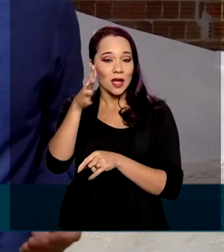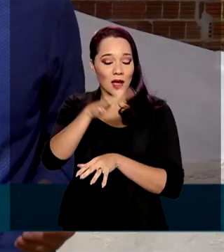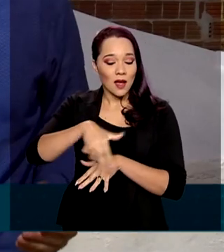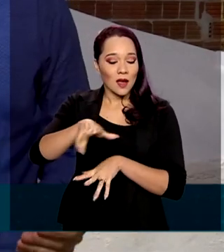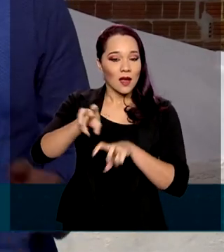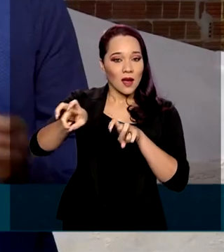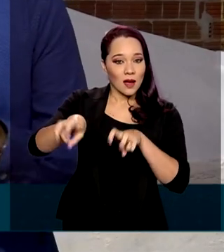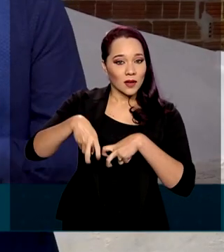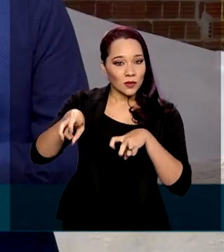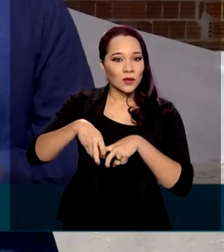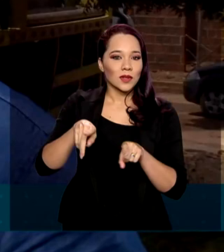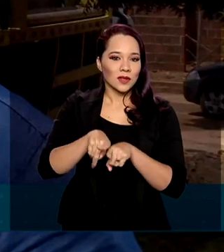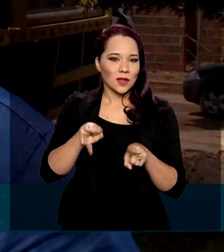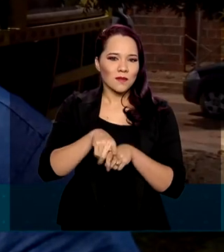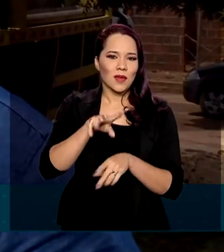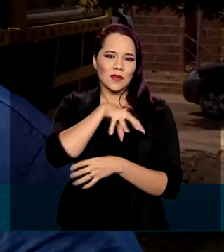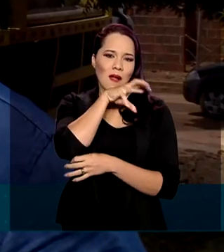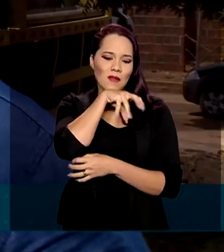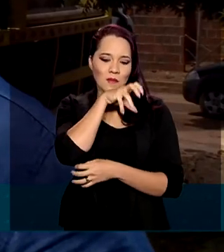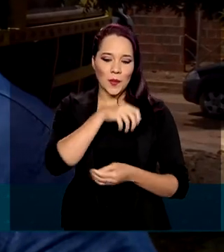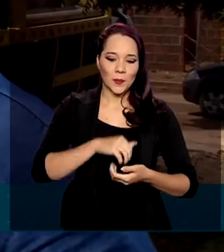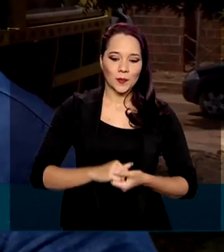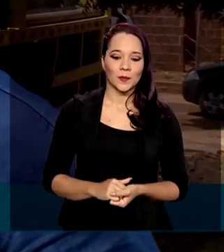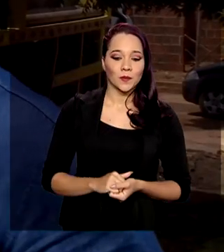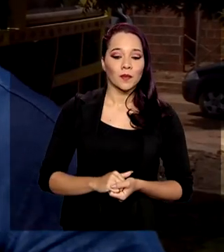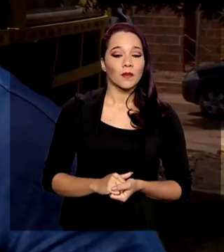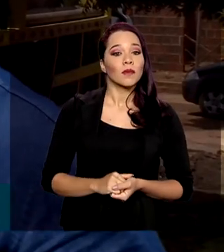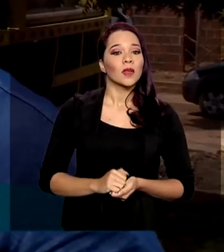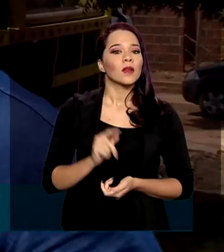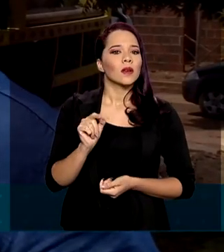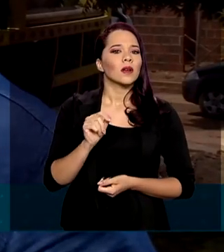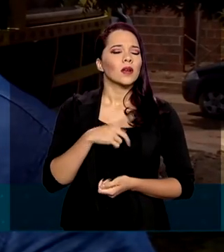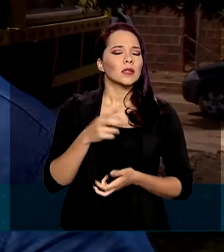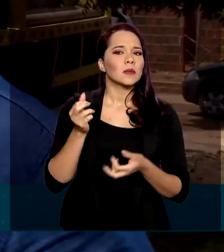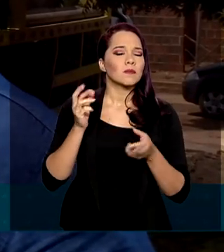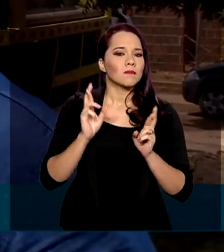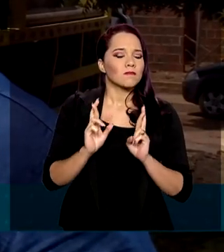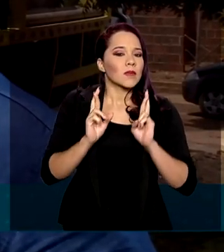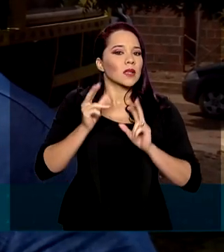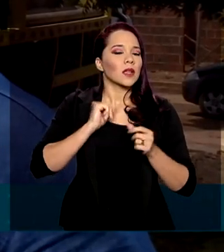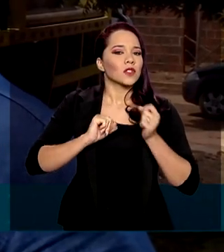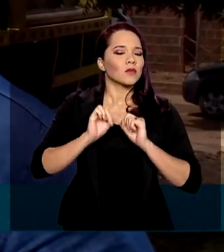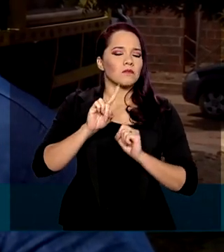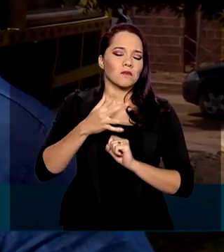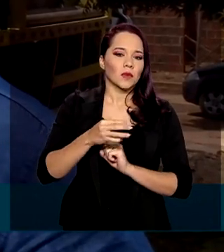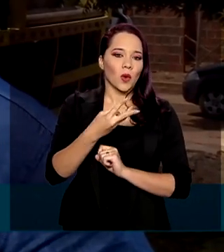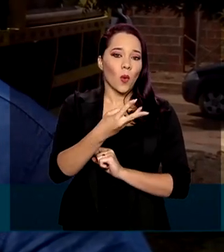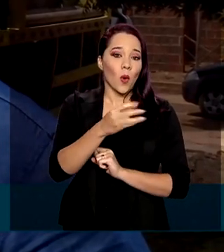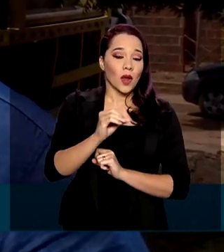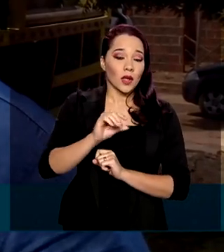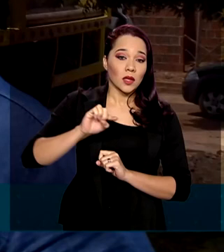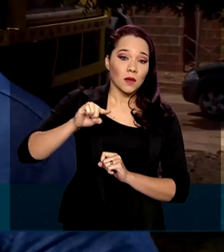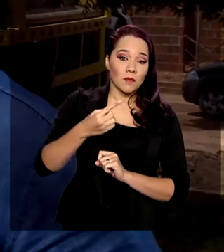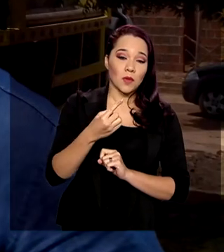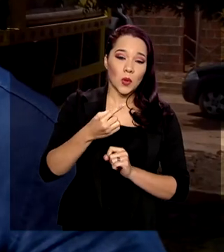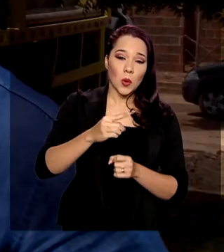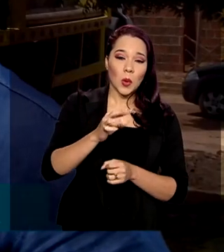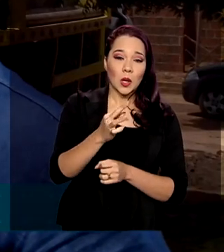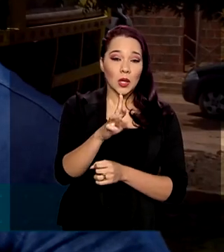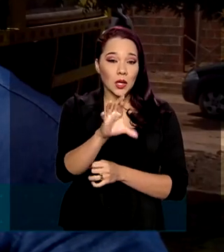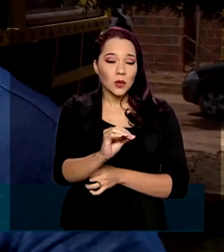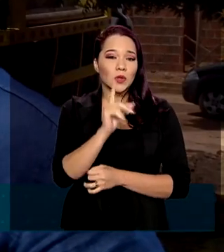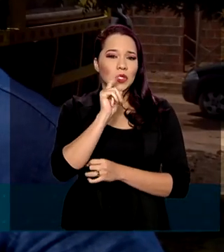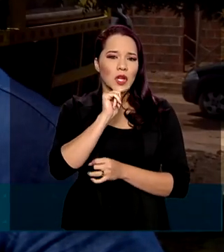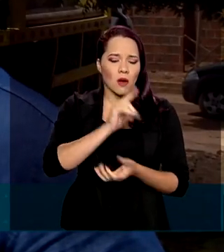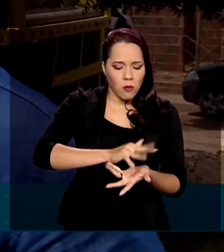e a criação de animais. A vazão estimada dele, conforme nosso geólogo informou, é de 30 a 40 mil litros por hora. Então,